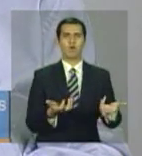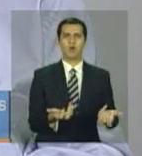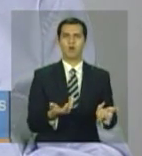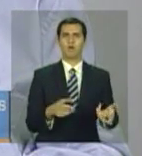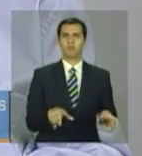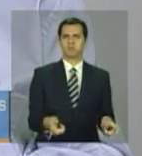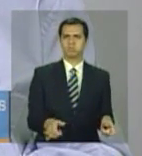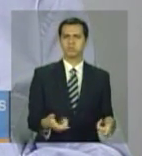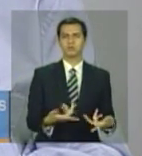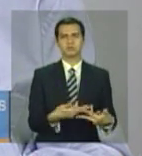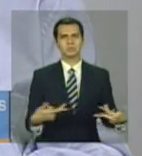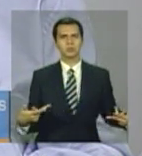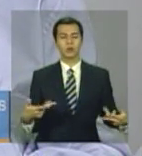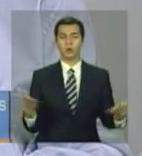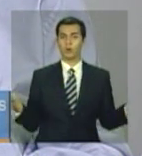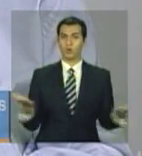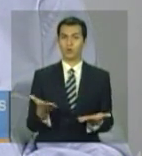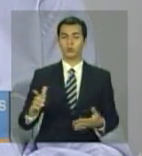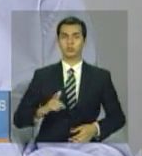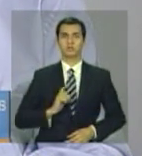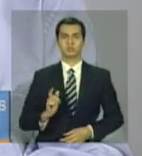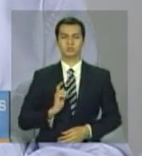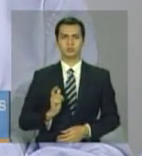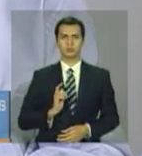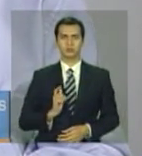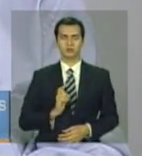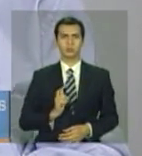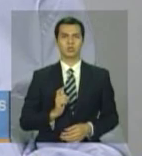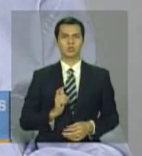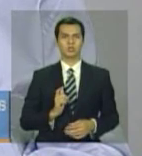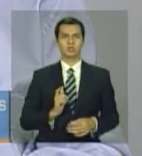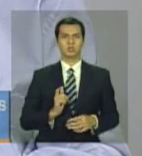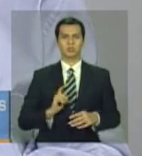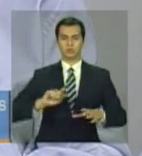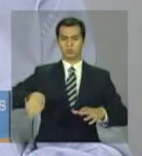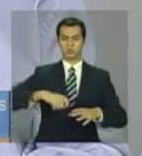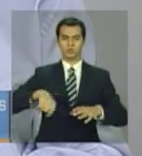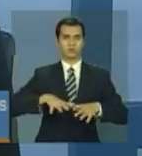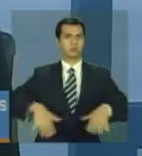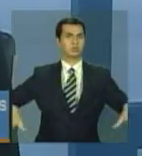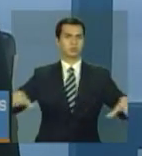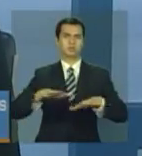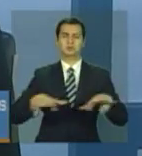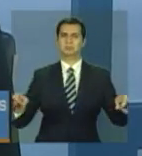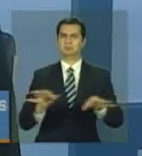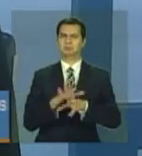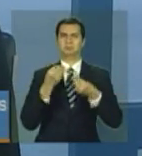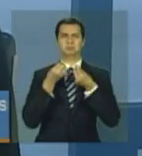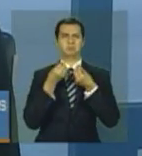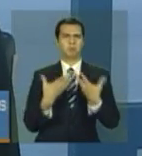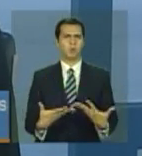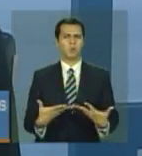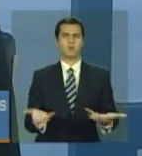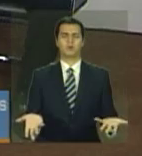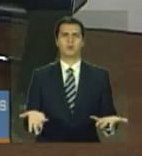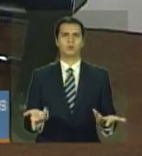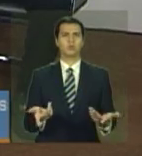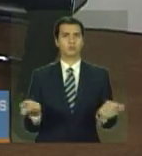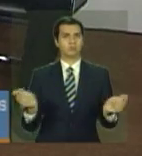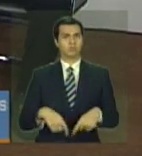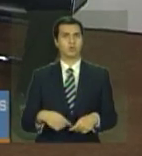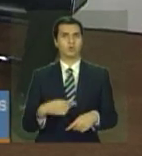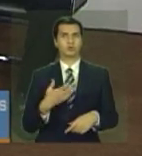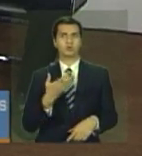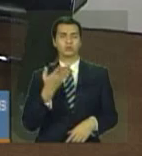bem montada. Nós estamos falando de um equipamento de R$450 mil, capaz de oferecer 200 refeições dia, né, no almoço, né? É